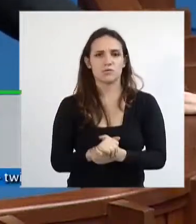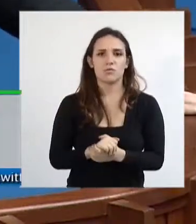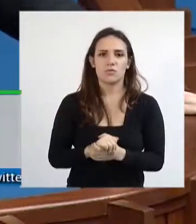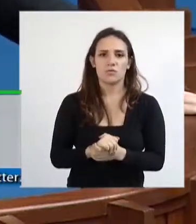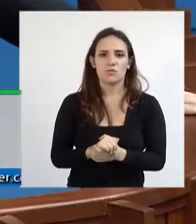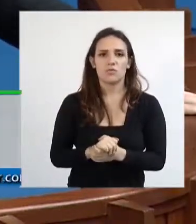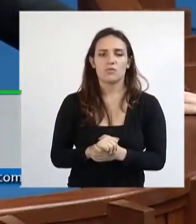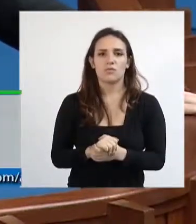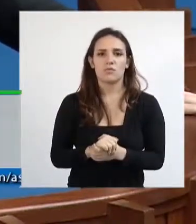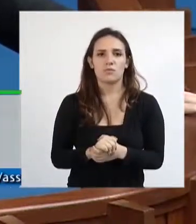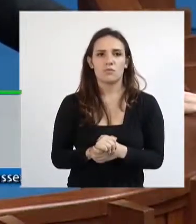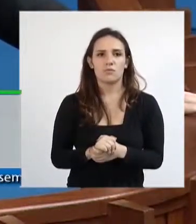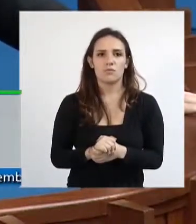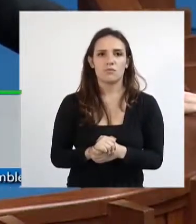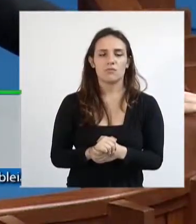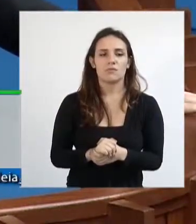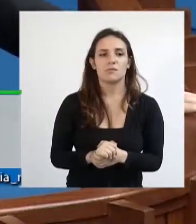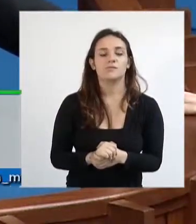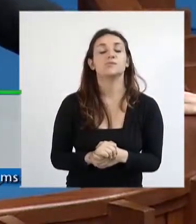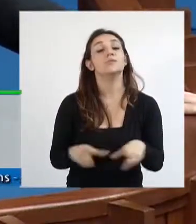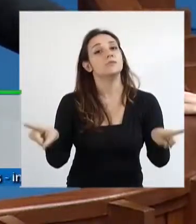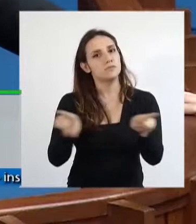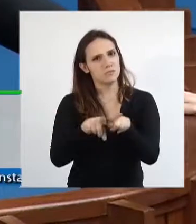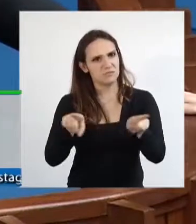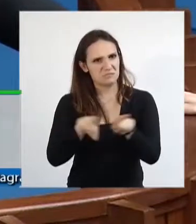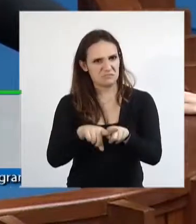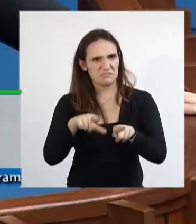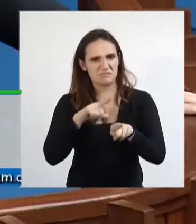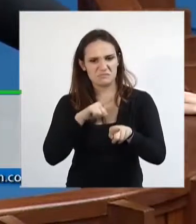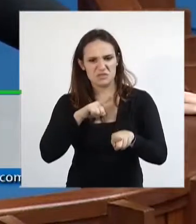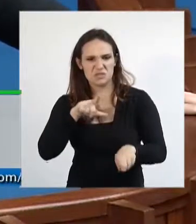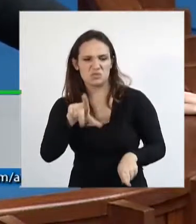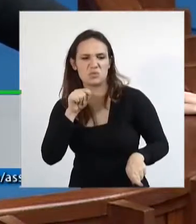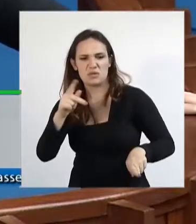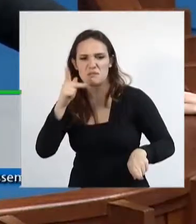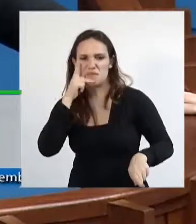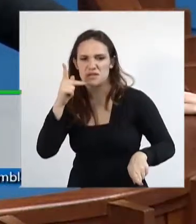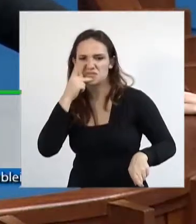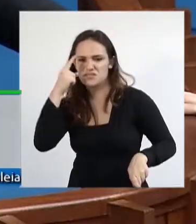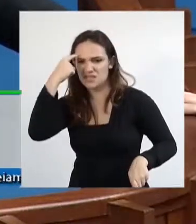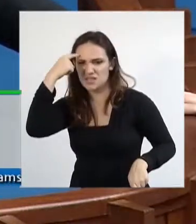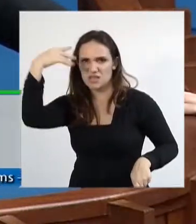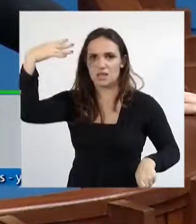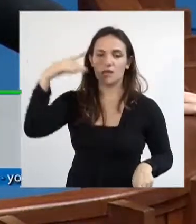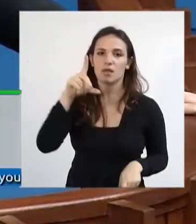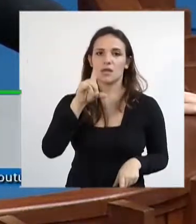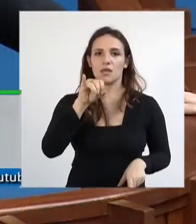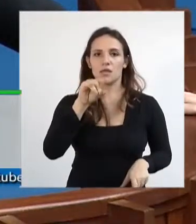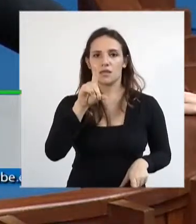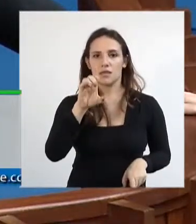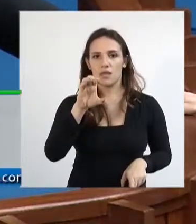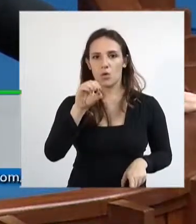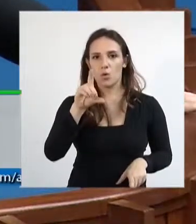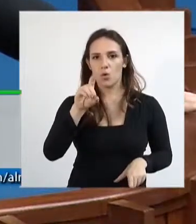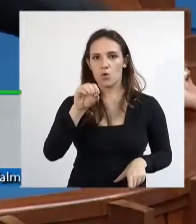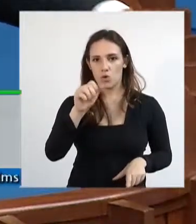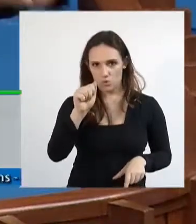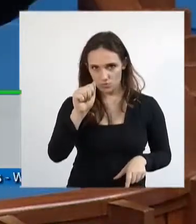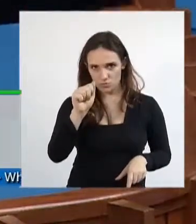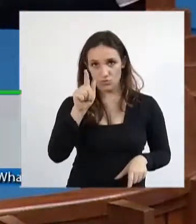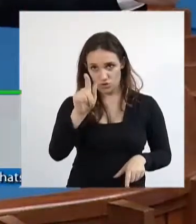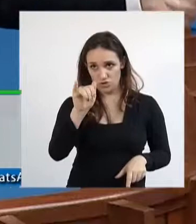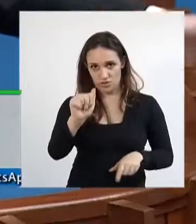as manifestações de cunho partidário, ideológico, aluno